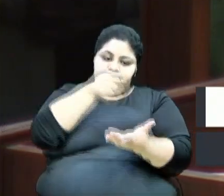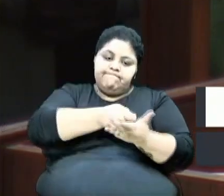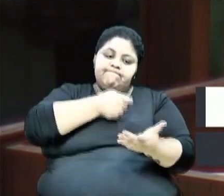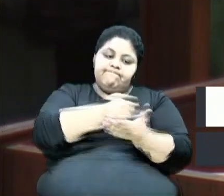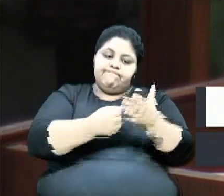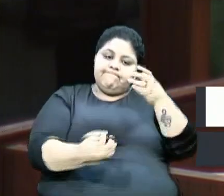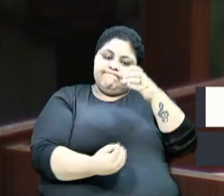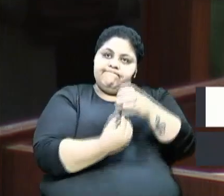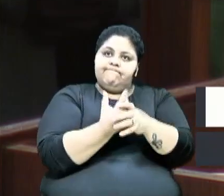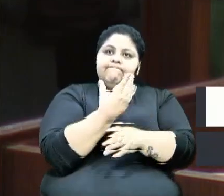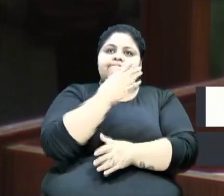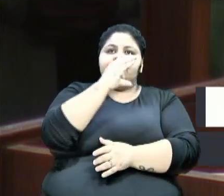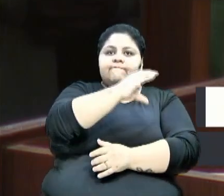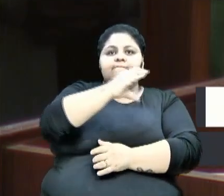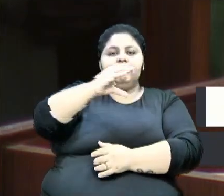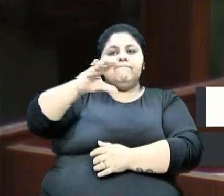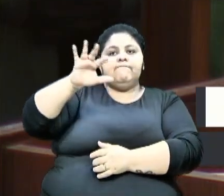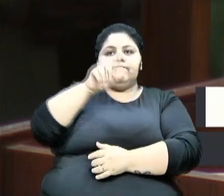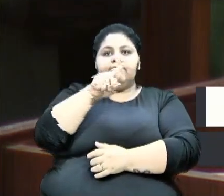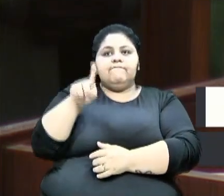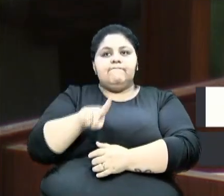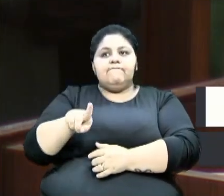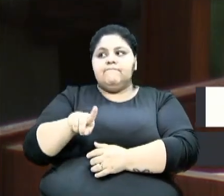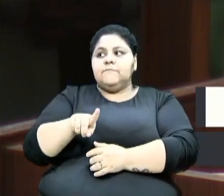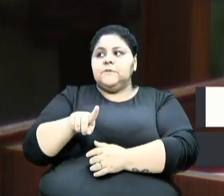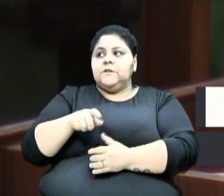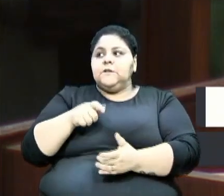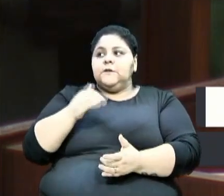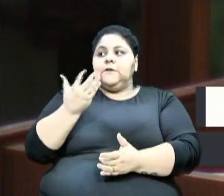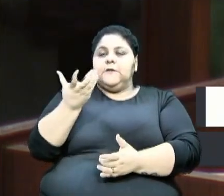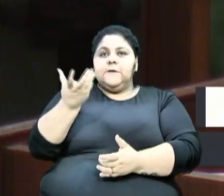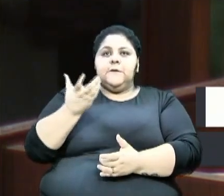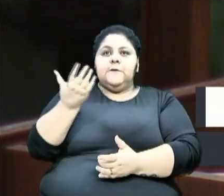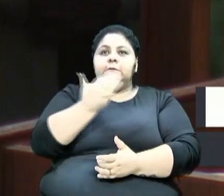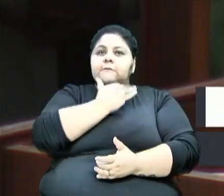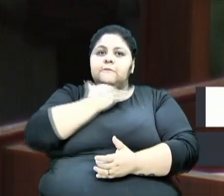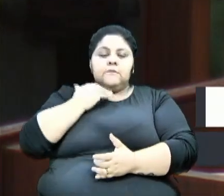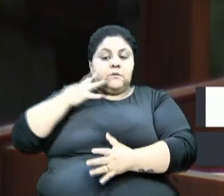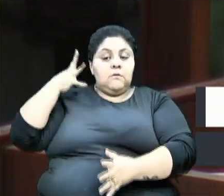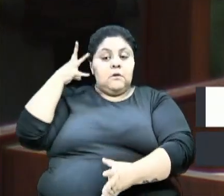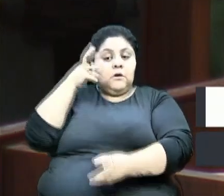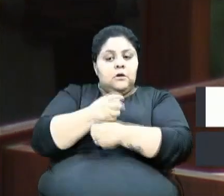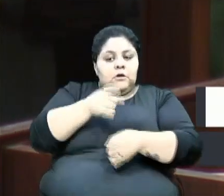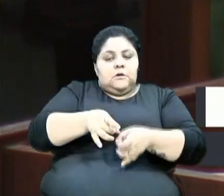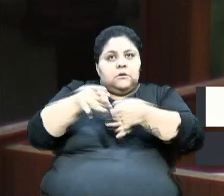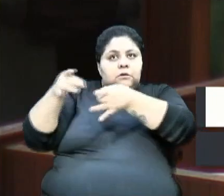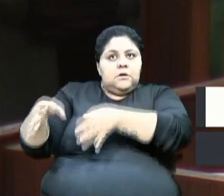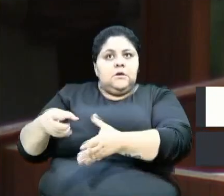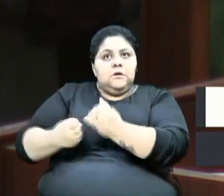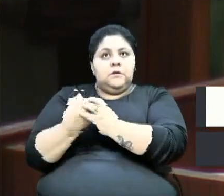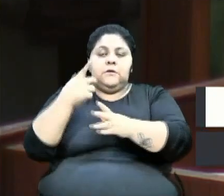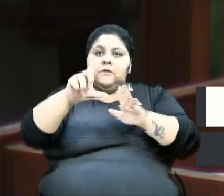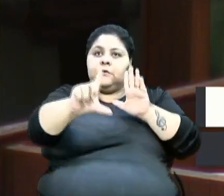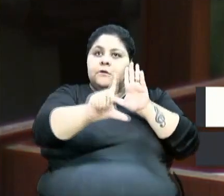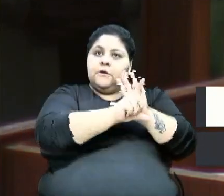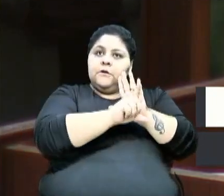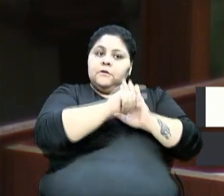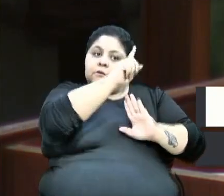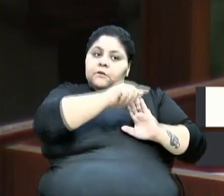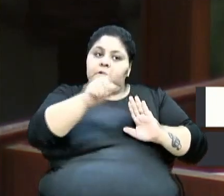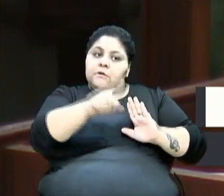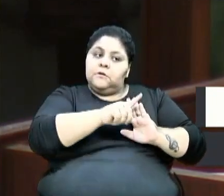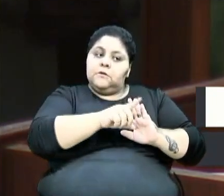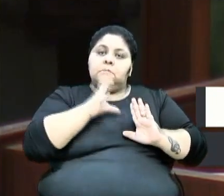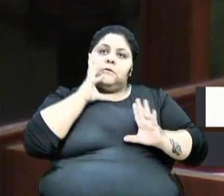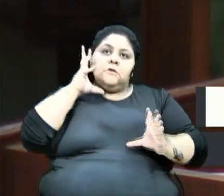de um CCZ, que iria sacrificar animais abandonados. Criamos a Lei Estadual 13.193, que proibiu animais abandonados